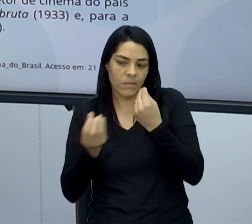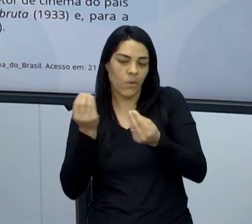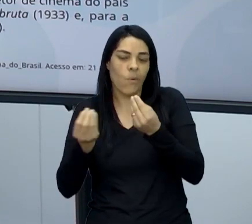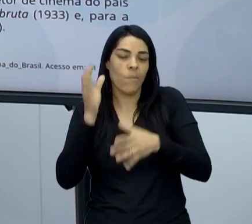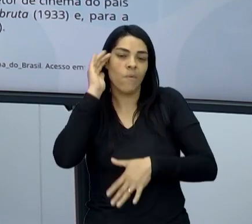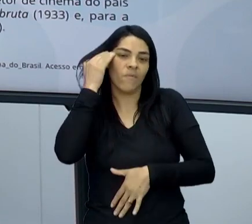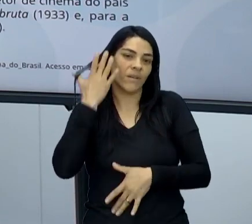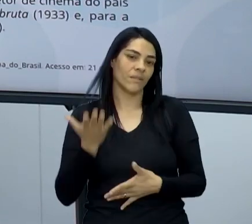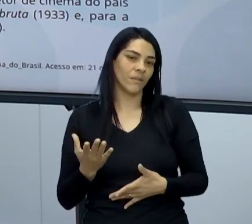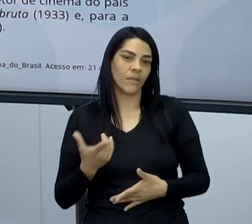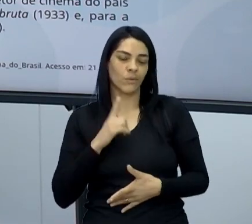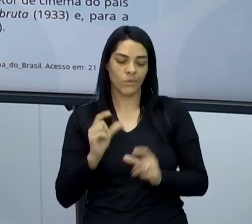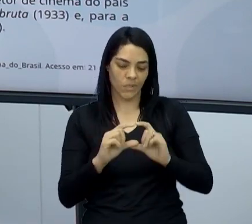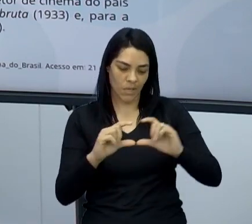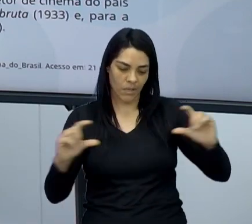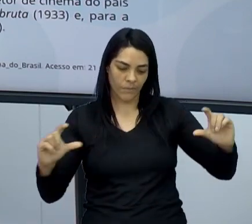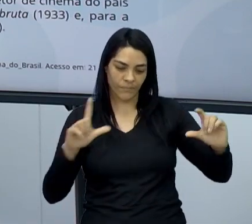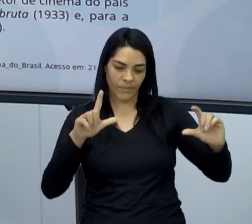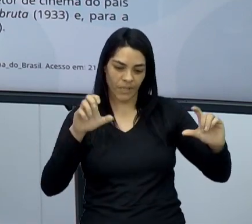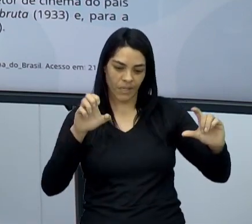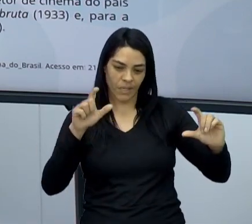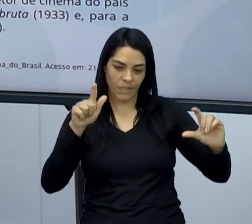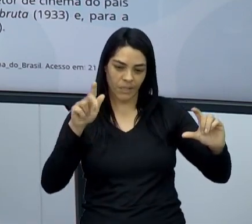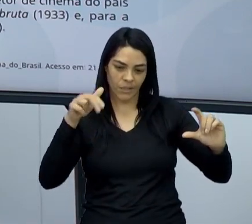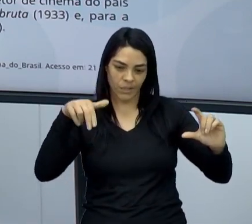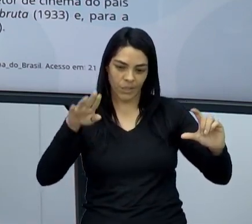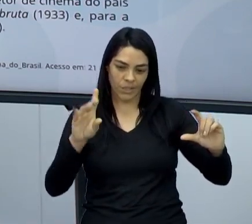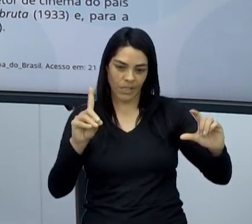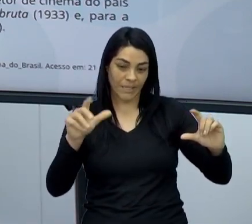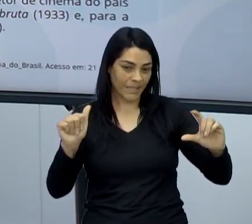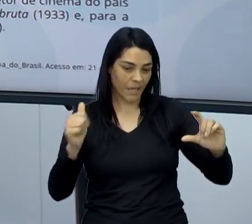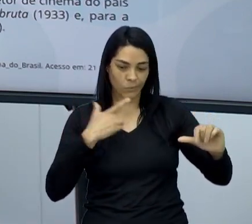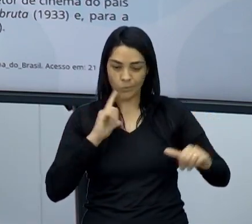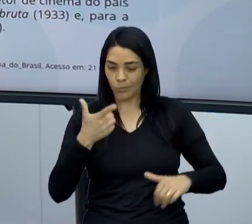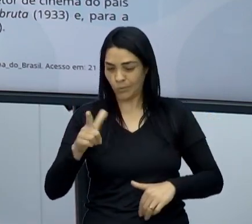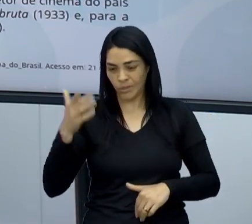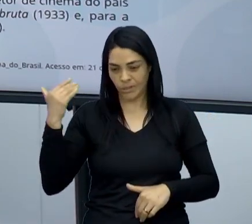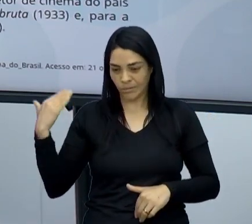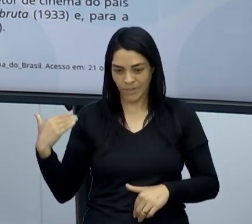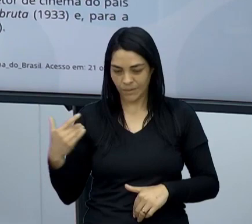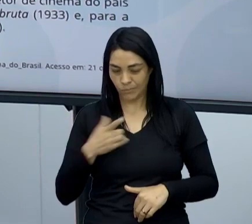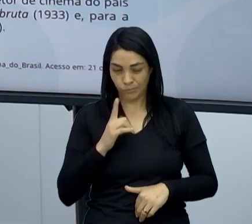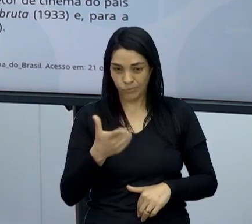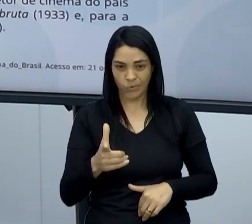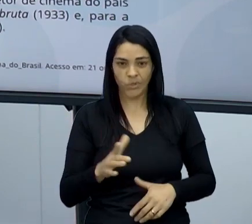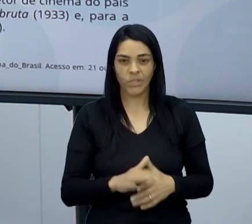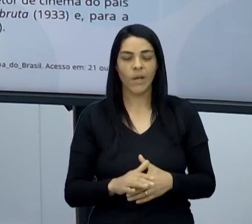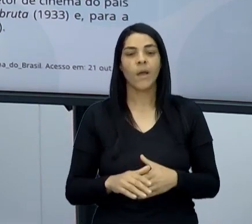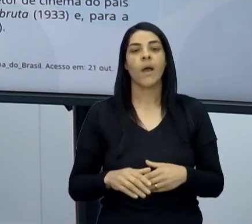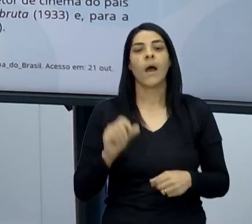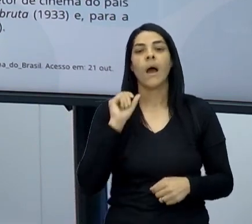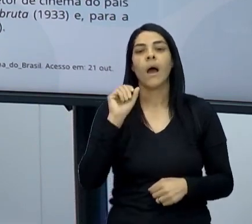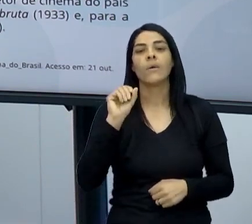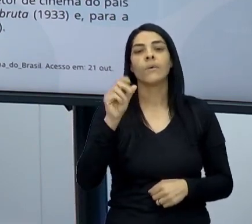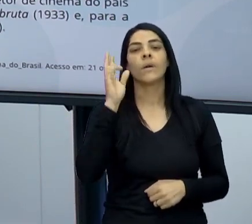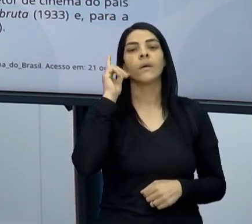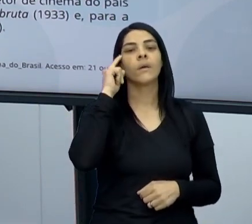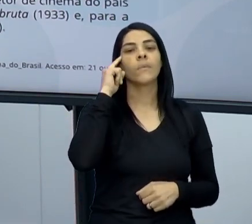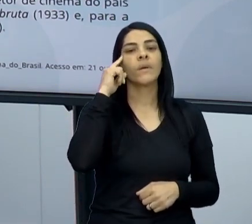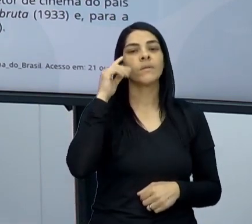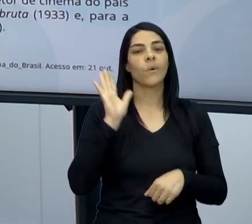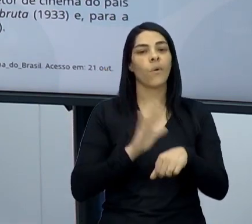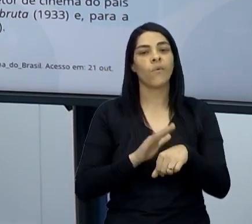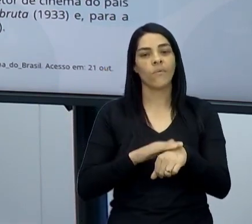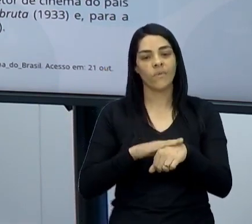bom, achamos o nosso filão. Vamos fazer filmes nacionais, e aí, falados. Teve uma fase